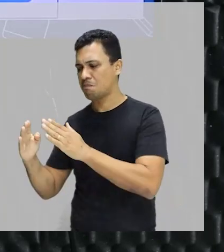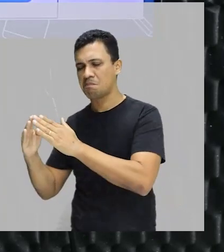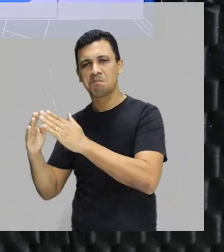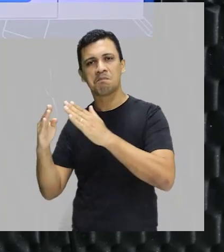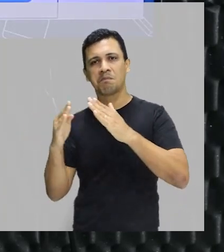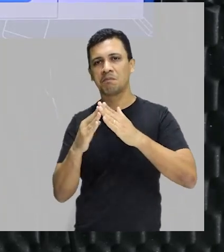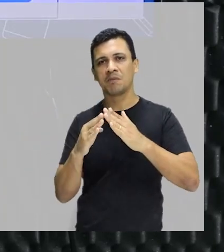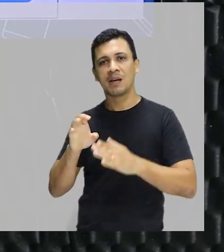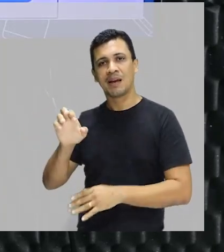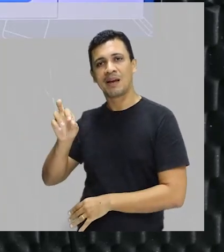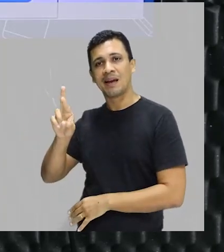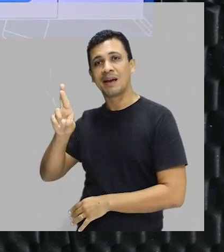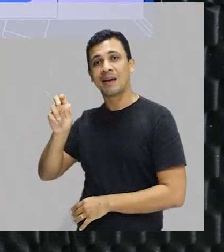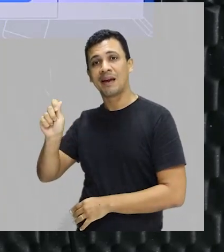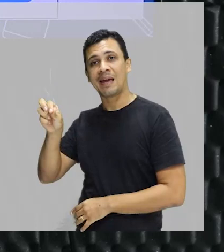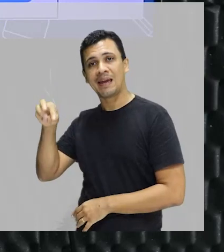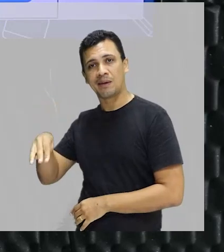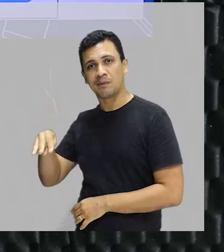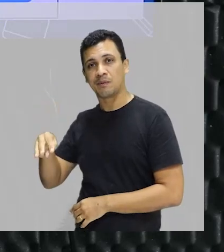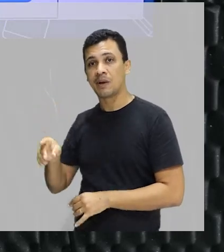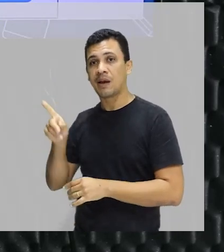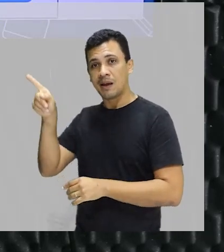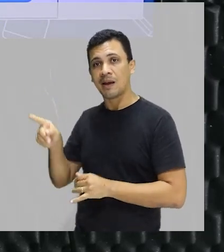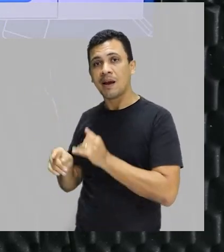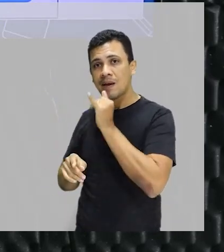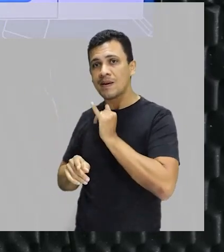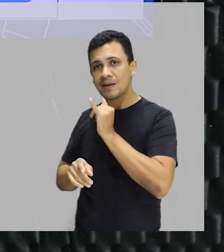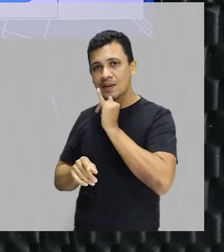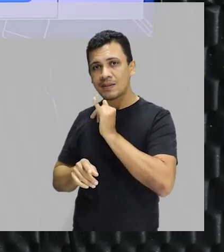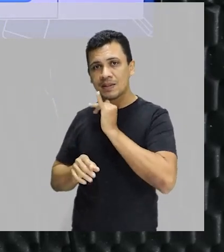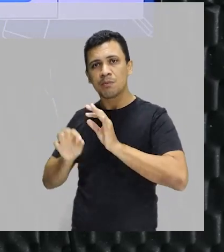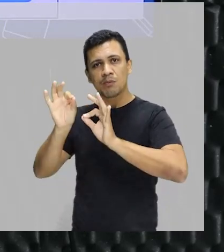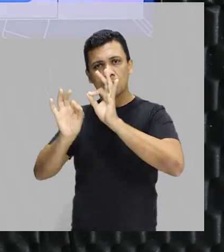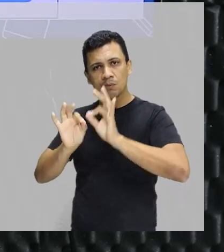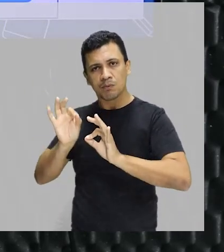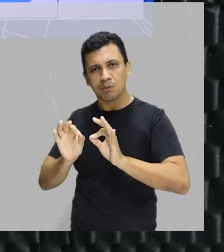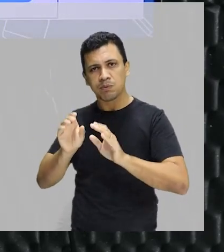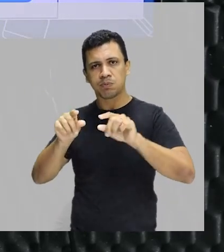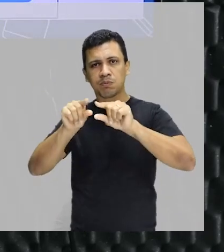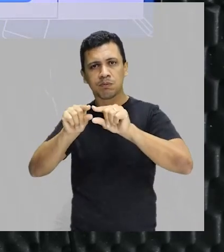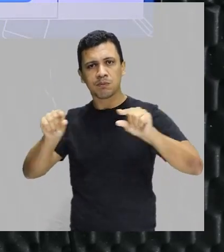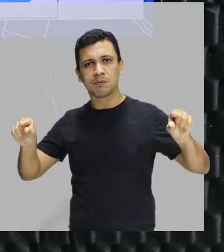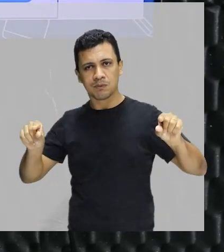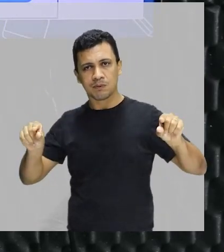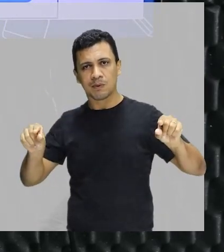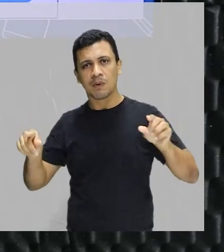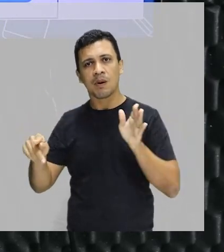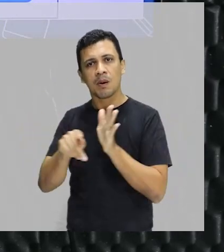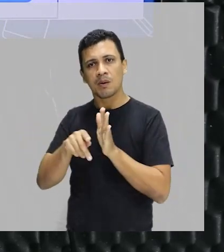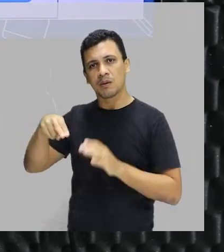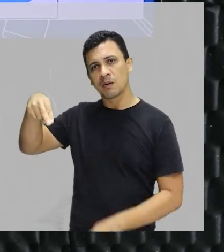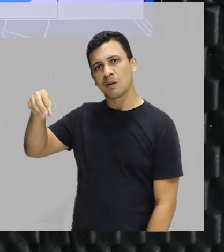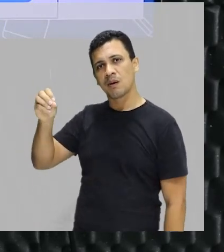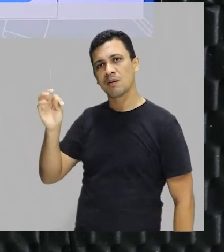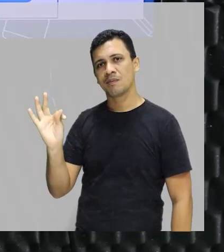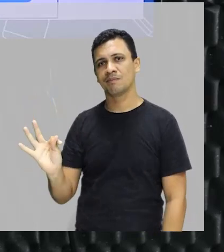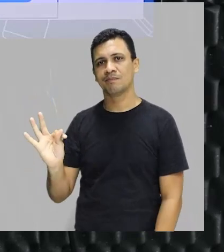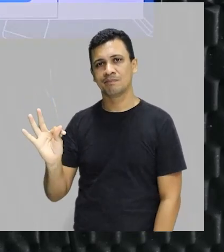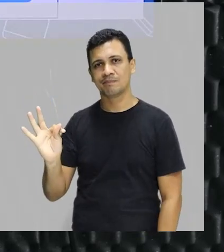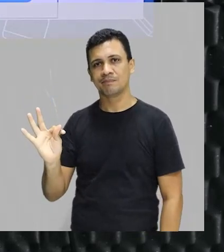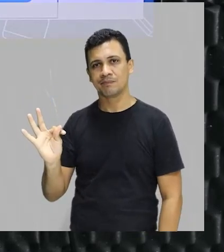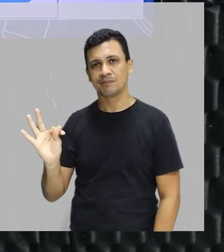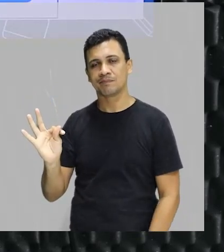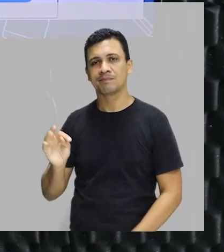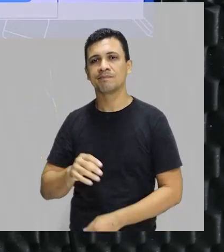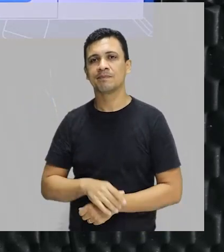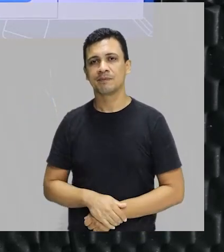são exemplos na construção negativa. Sujeito primeiro, verbo to be conjugado no passado, o não em inglês, que